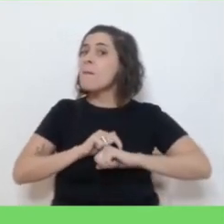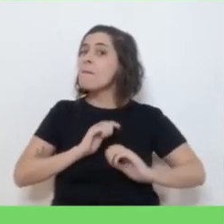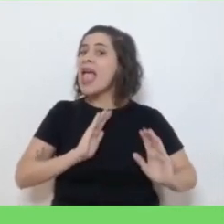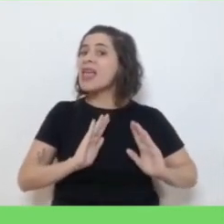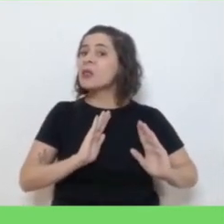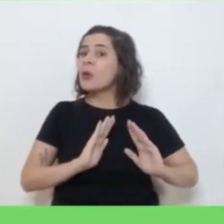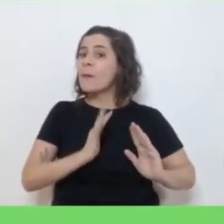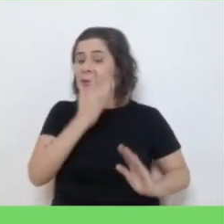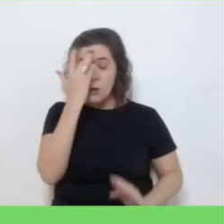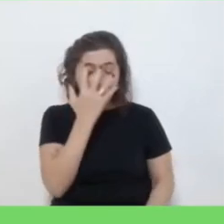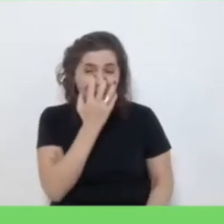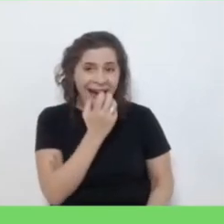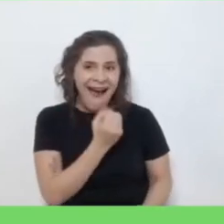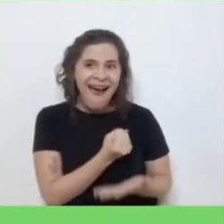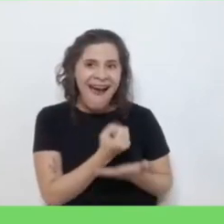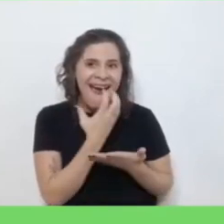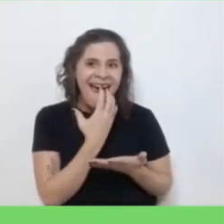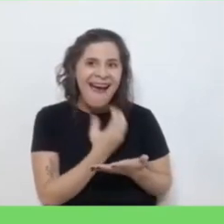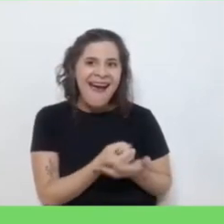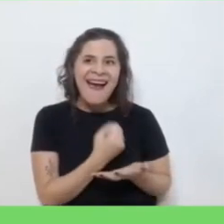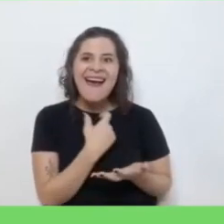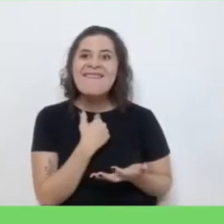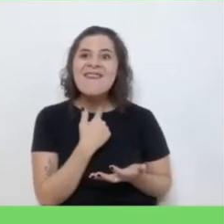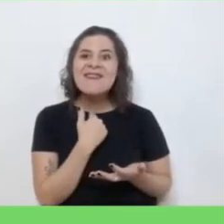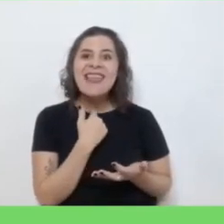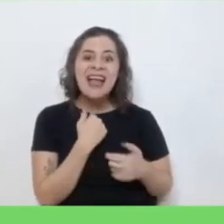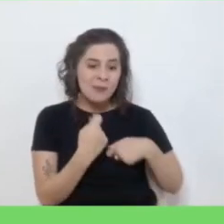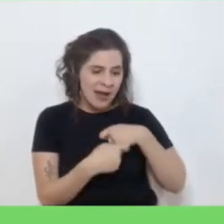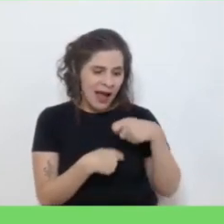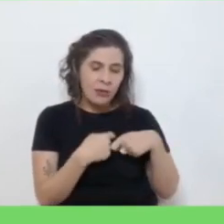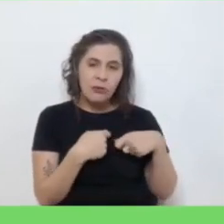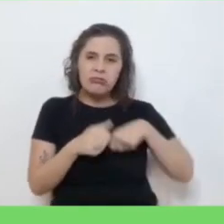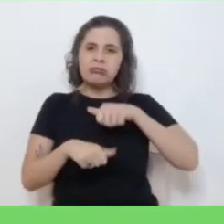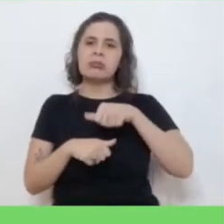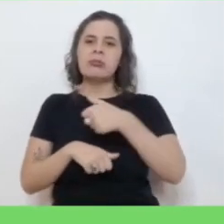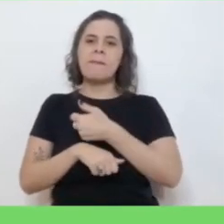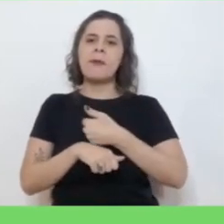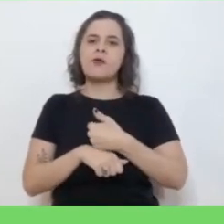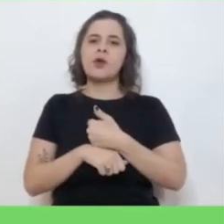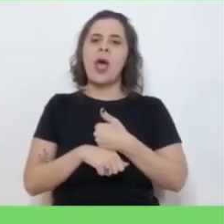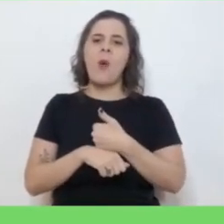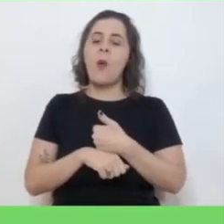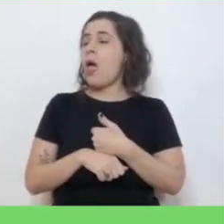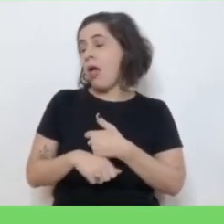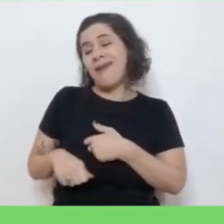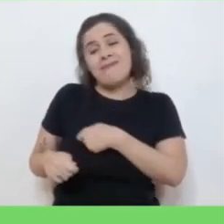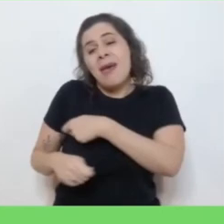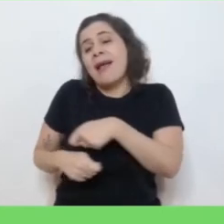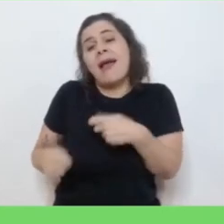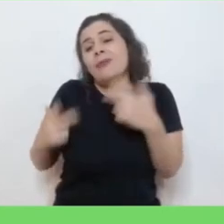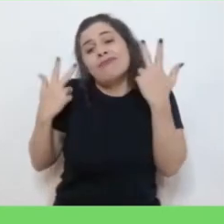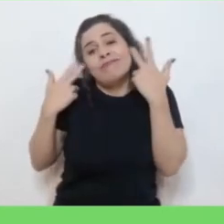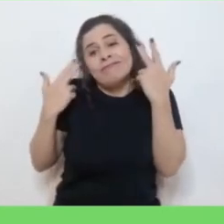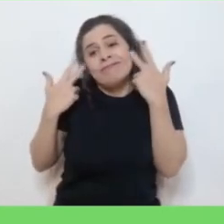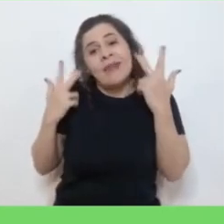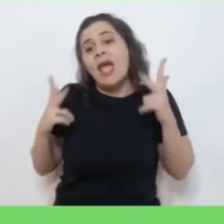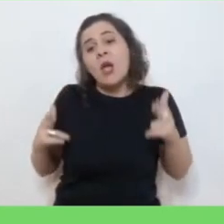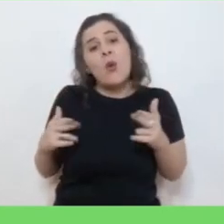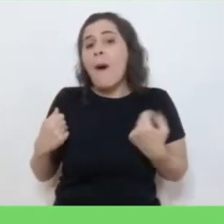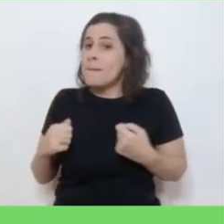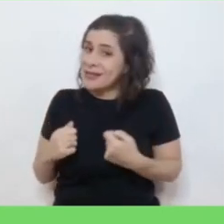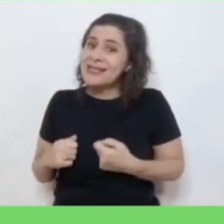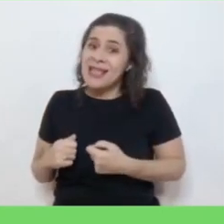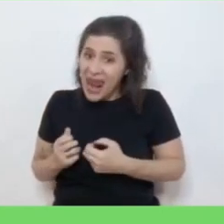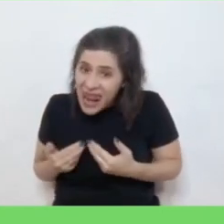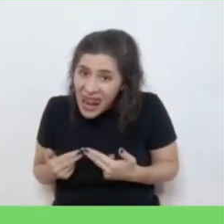muito encantado com isso, né, Eric? Só que o mercado se profissionalizou e se tornou um mercado de games como qualquer outro, né, em que você lança o jogo e tem que ralar